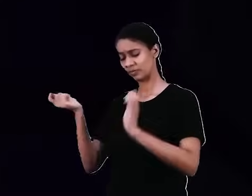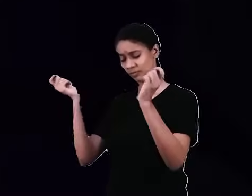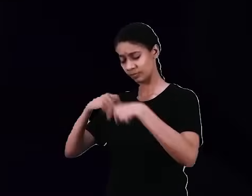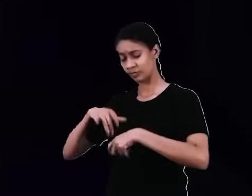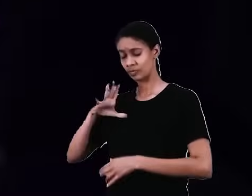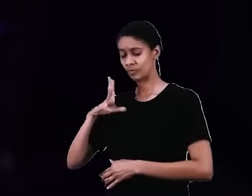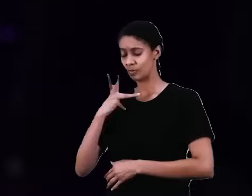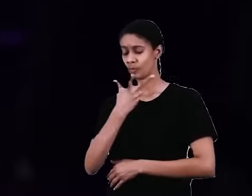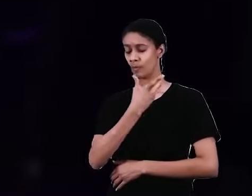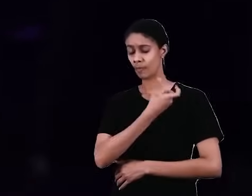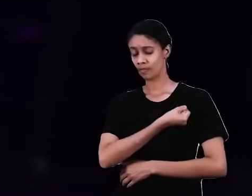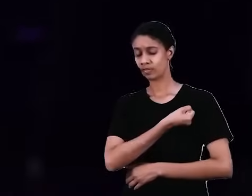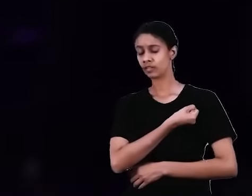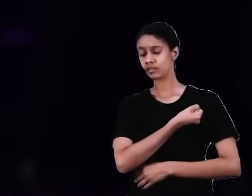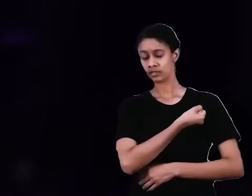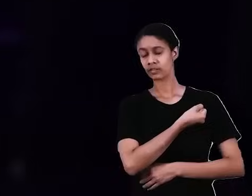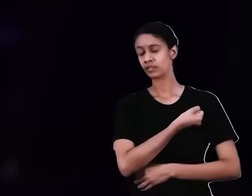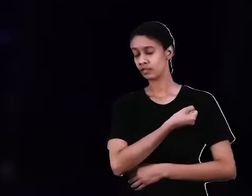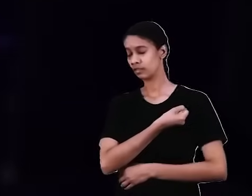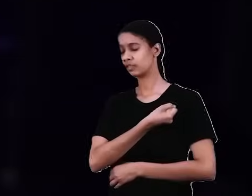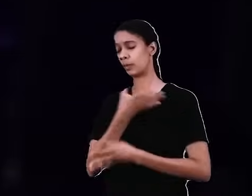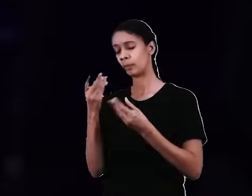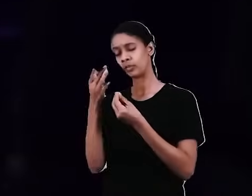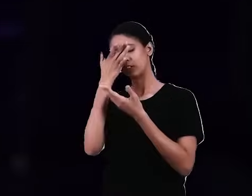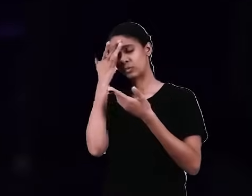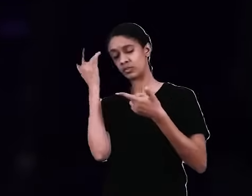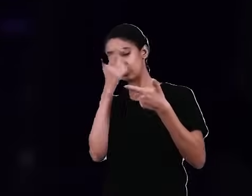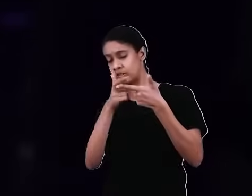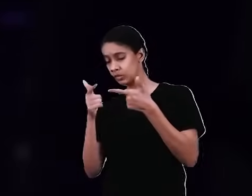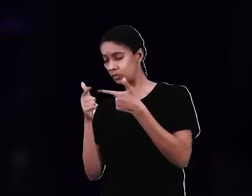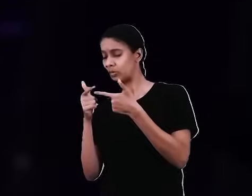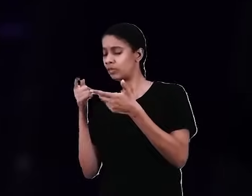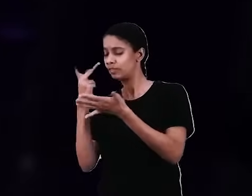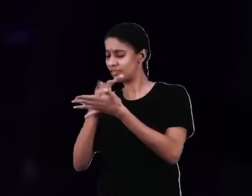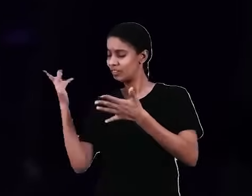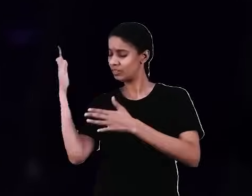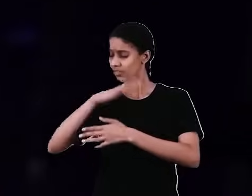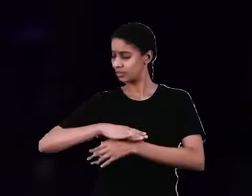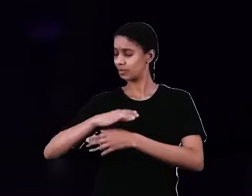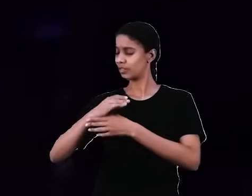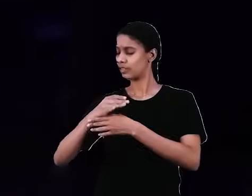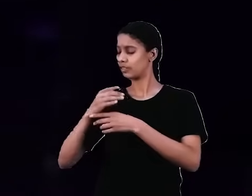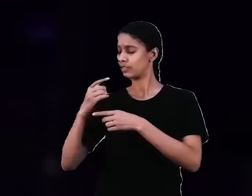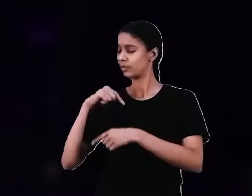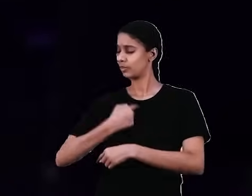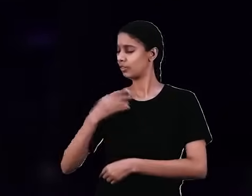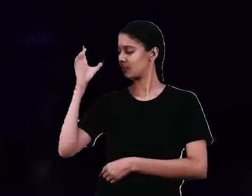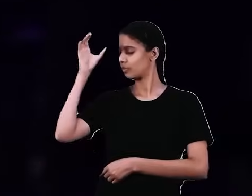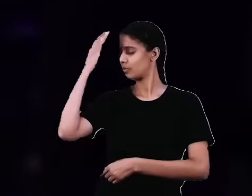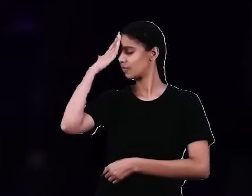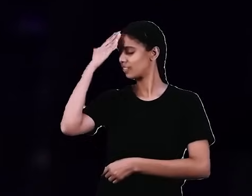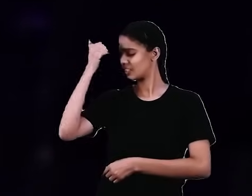salvar a muitos de uma tragédia pela sabedoria que o Senhor vai colocar em nossas mãos. Dá-nos um